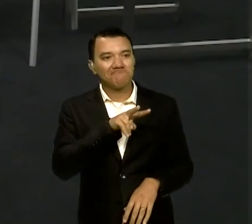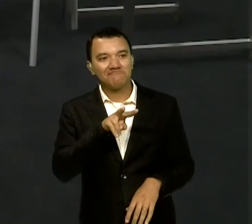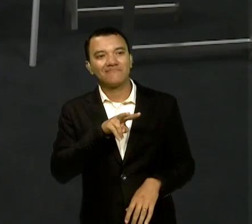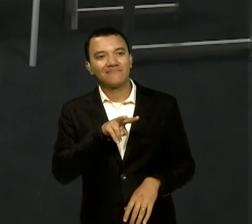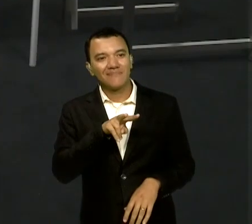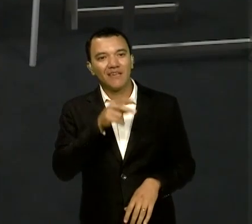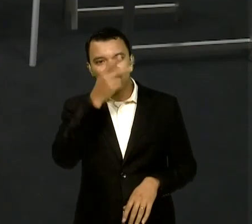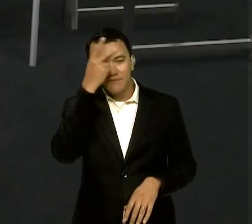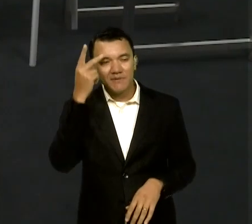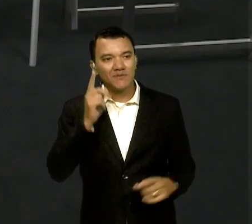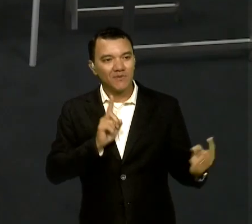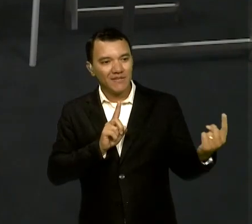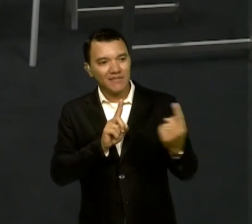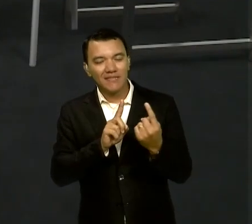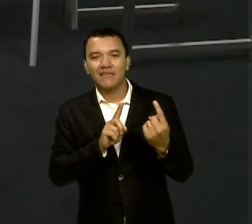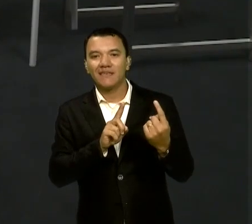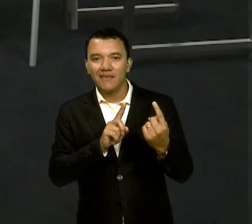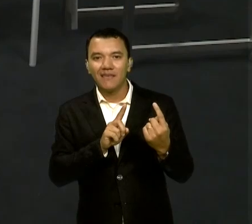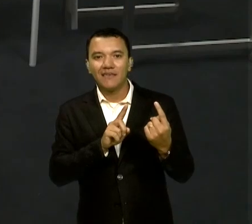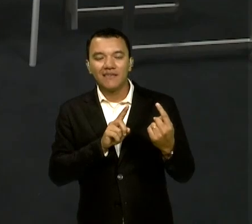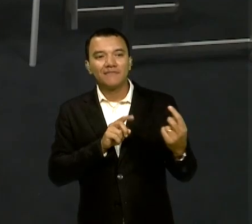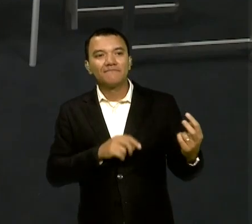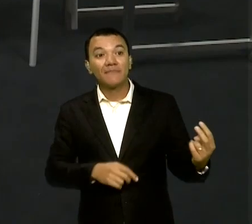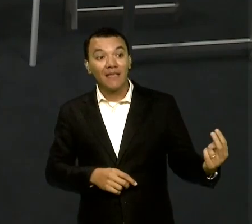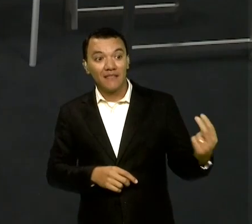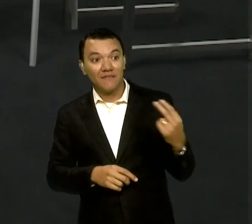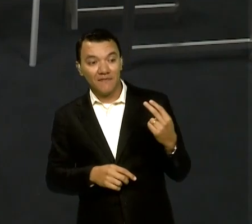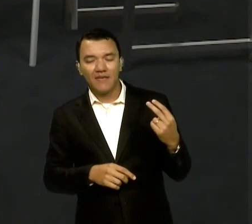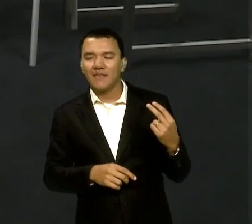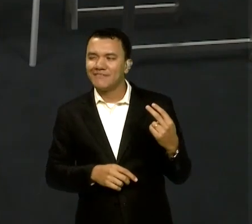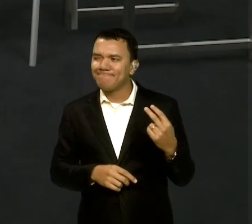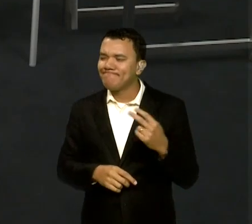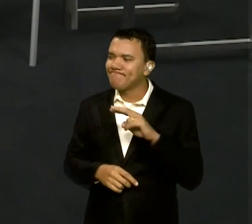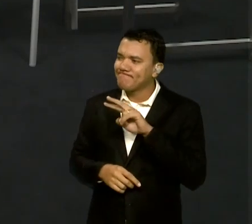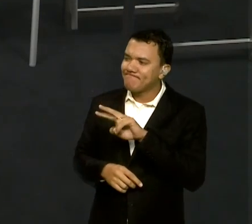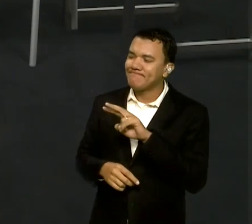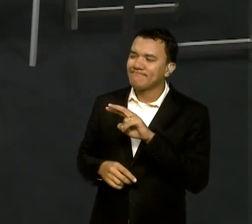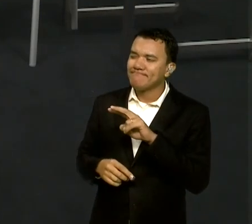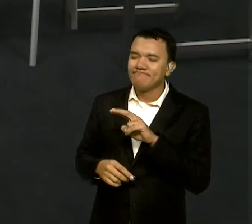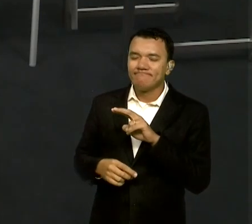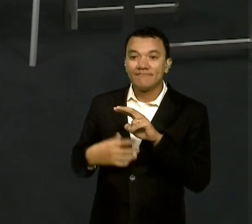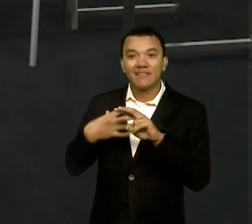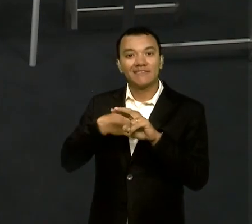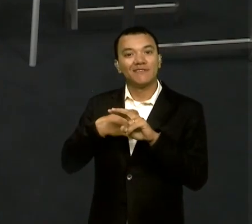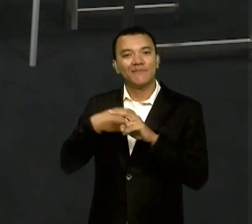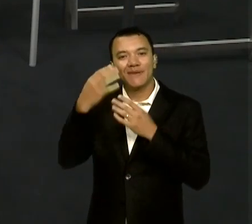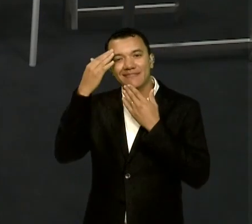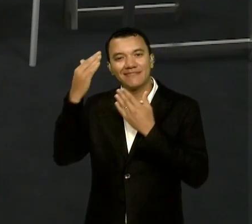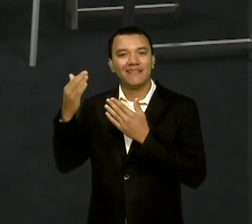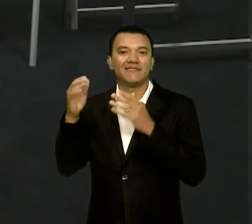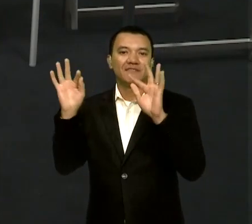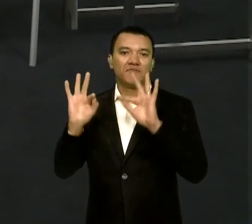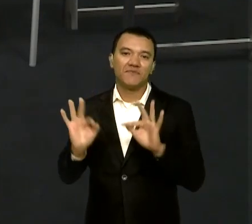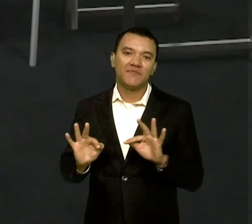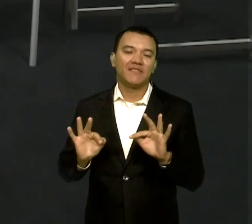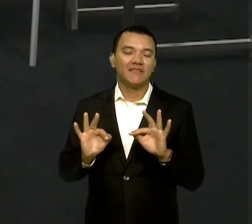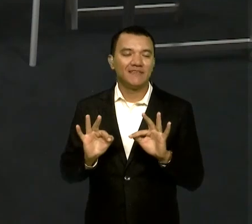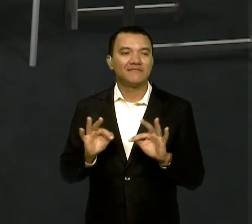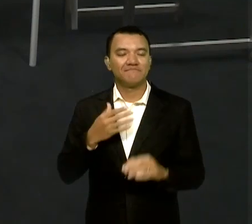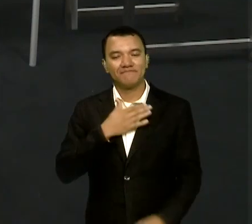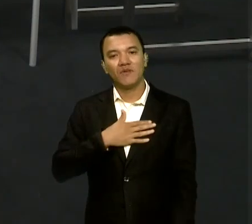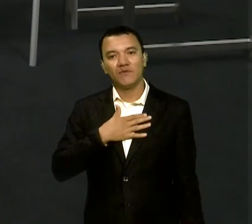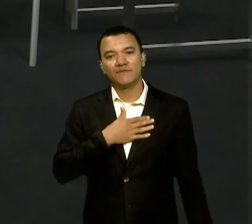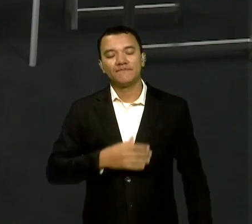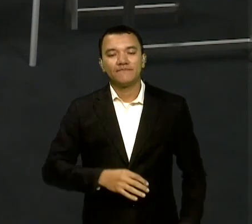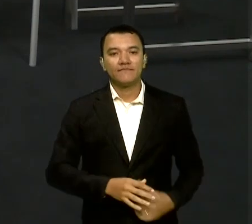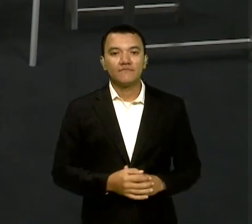atende na rua e aquele olhar de gratidão, de felicidade, né, dos nossos atendimentos. E